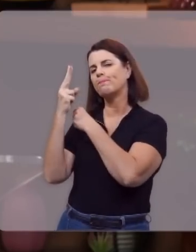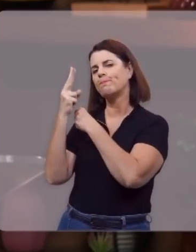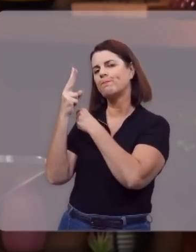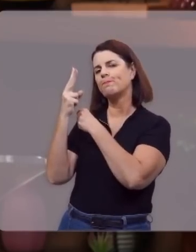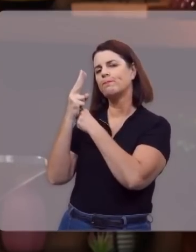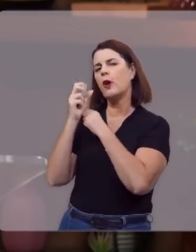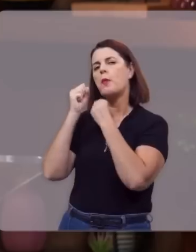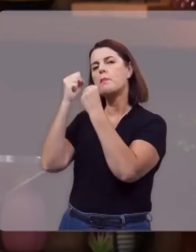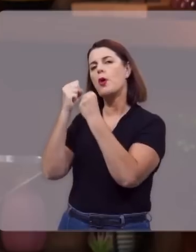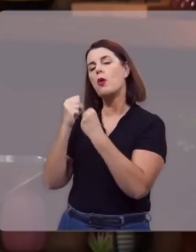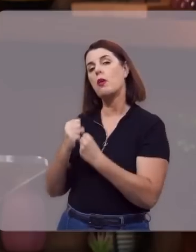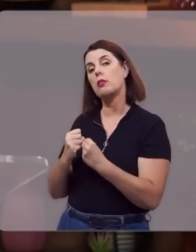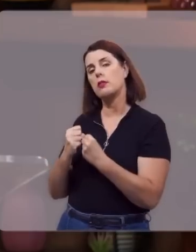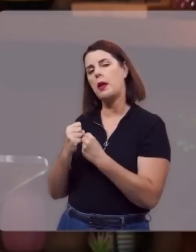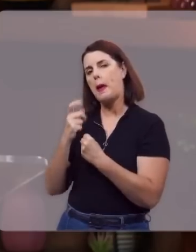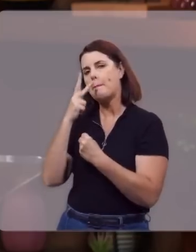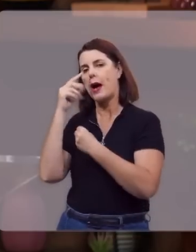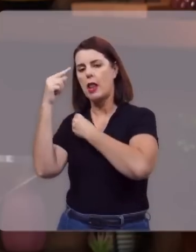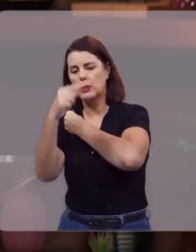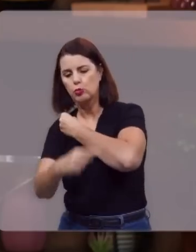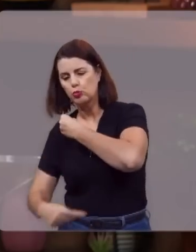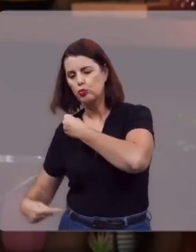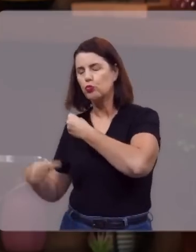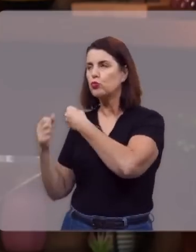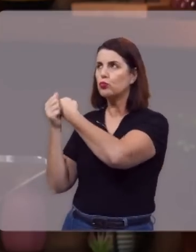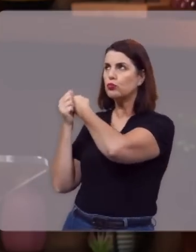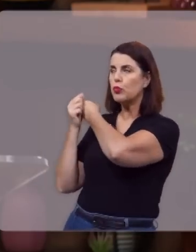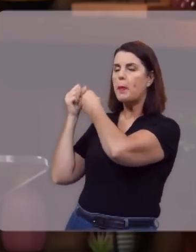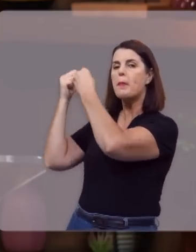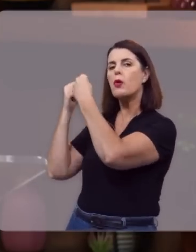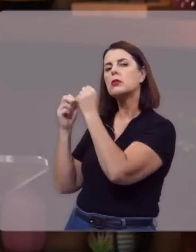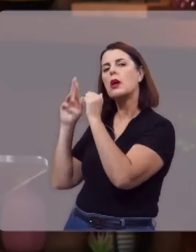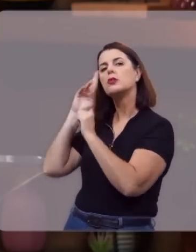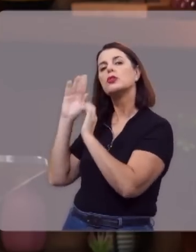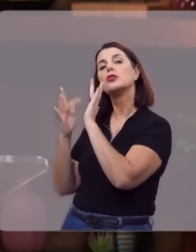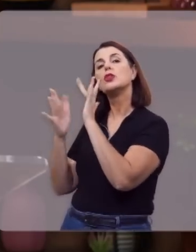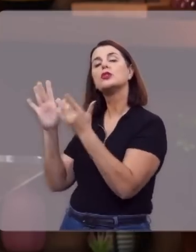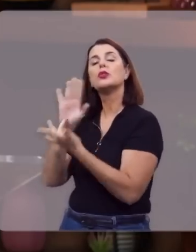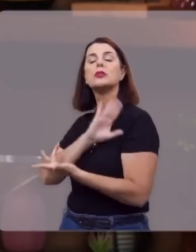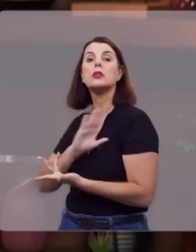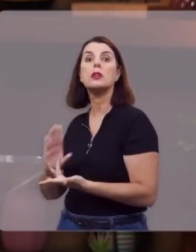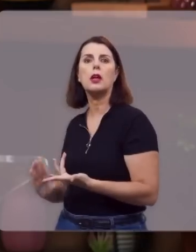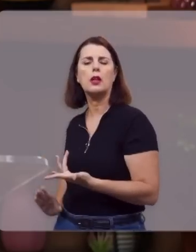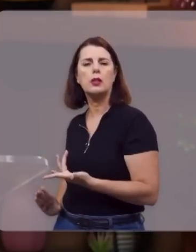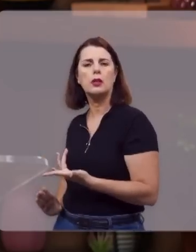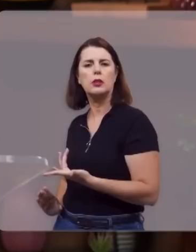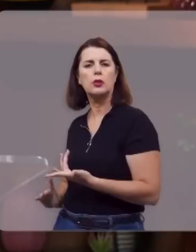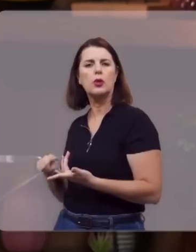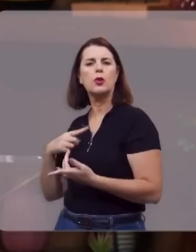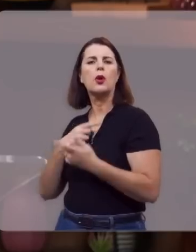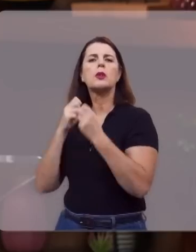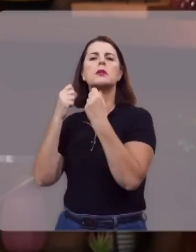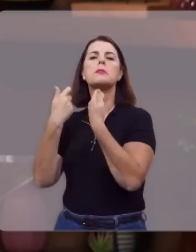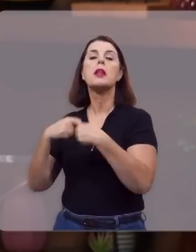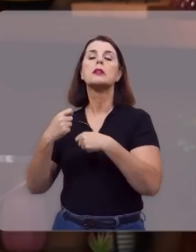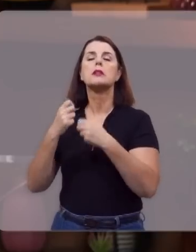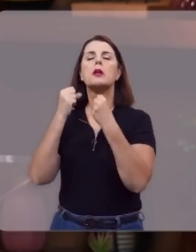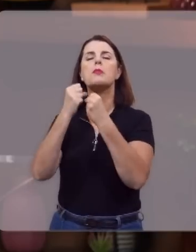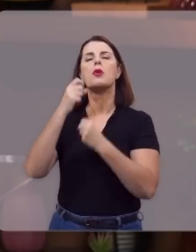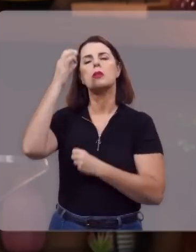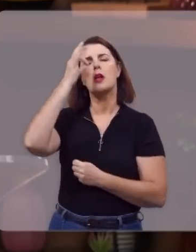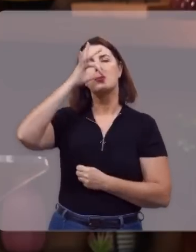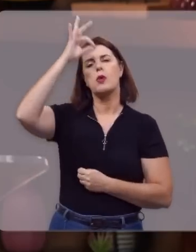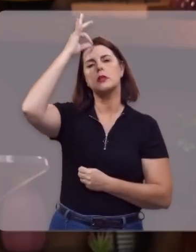poder. Precisamos do poder do Senhor Jesus Cristo. Precisamos do revestimento do poder do Espírito